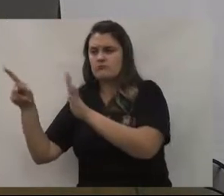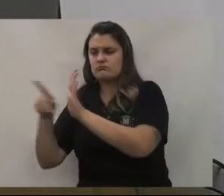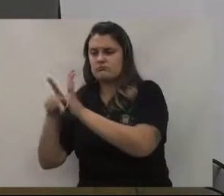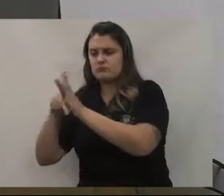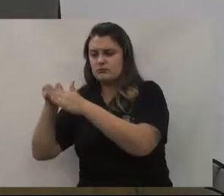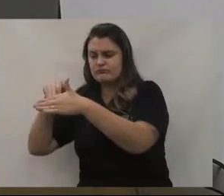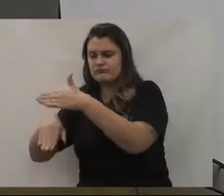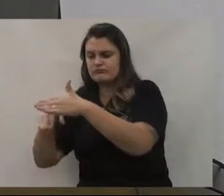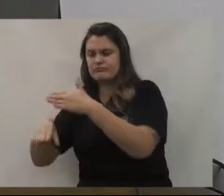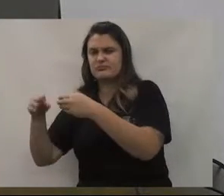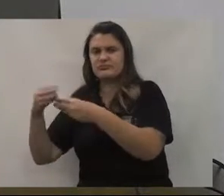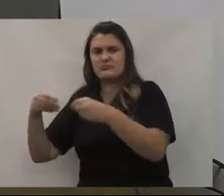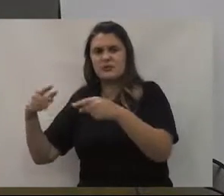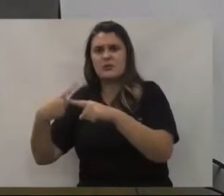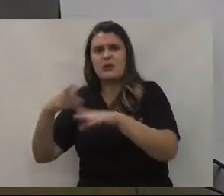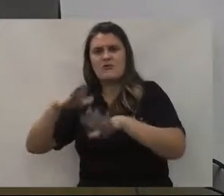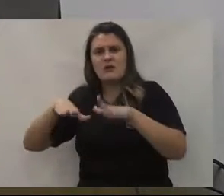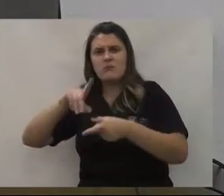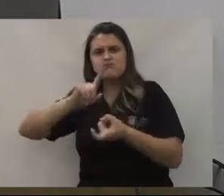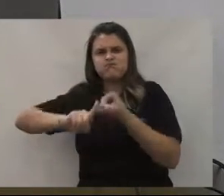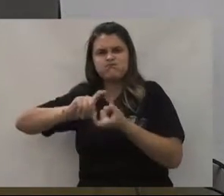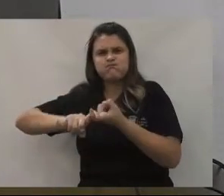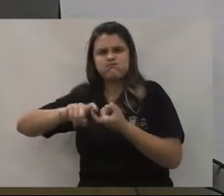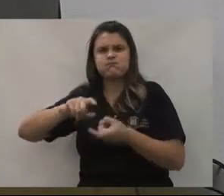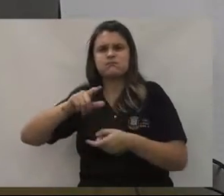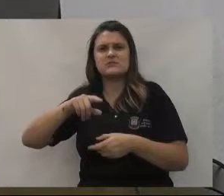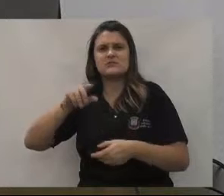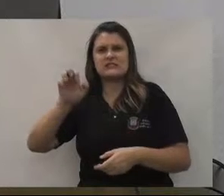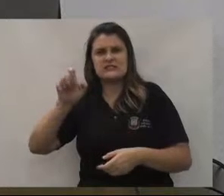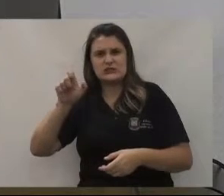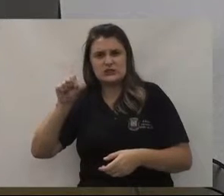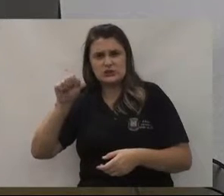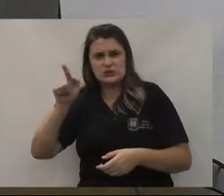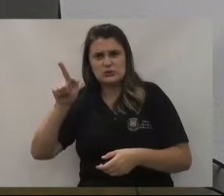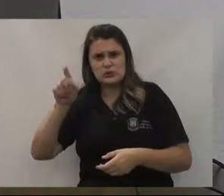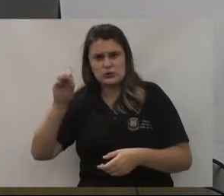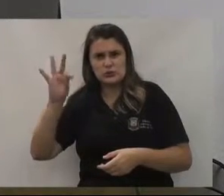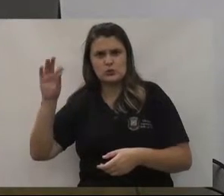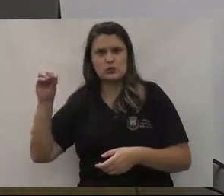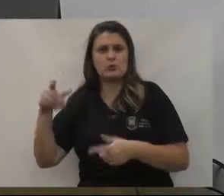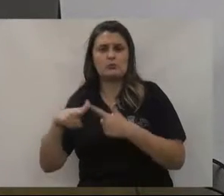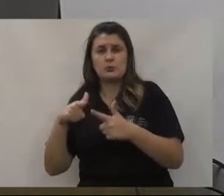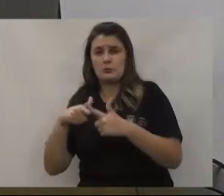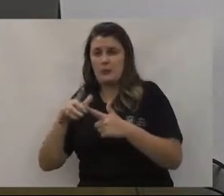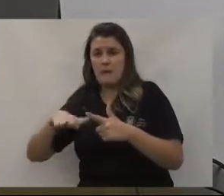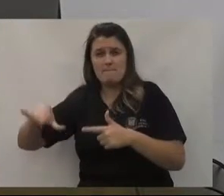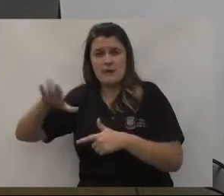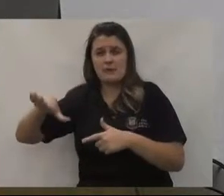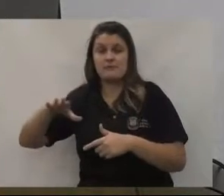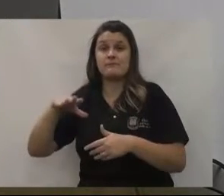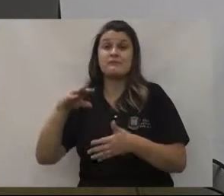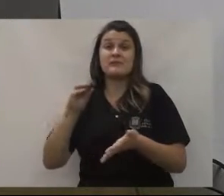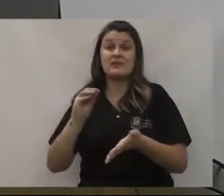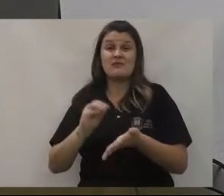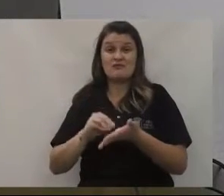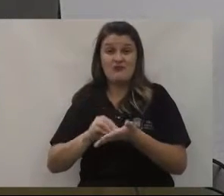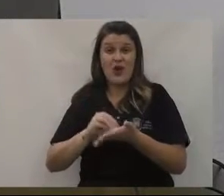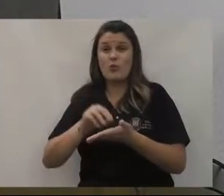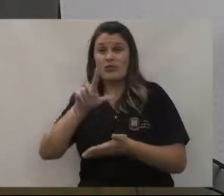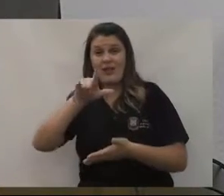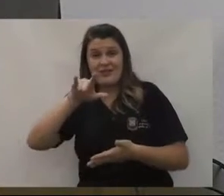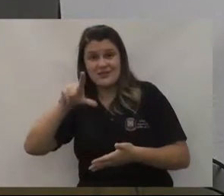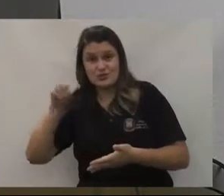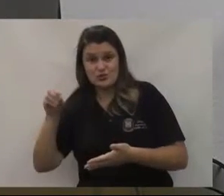o entupimento das valetas aí da cidade, para o esgoto da cidade. Bem, pessoal, vamos continuando. A falta de lixeiras. Então, é